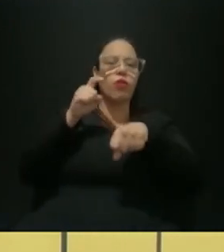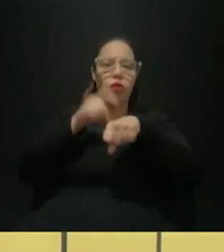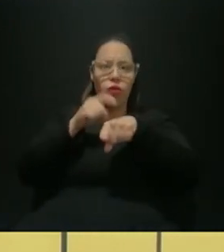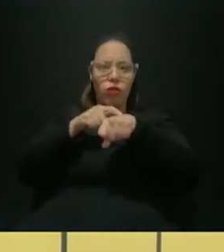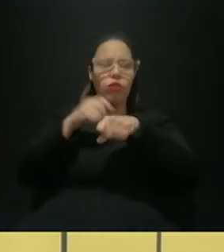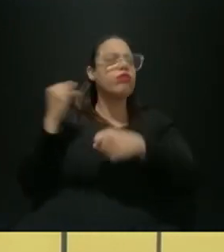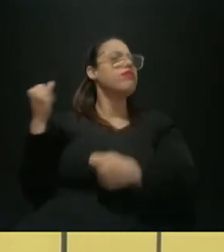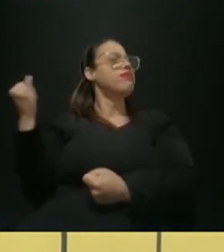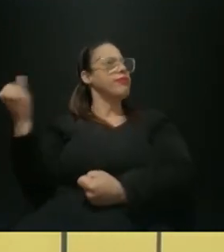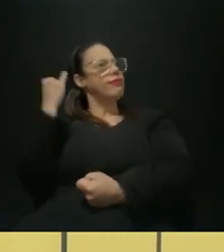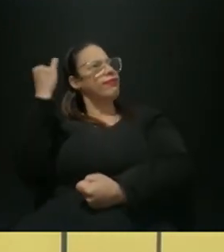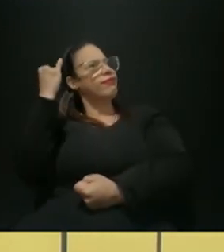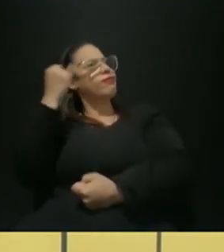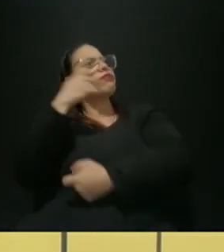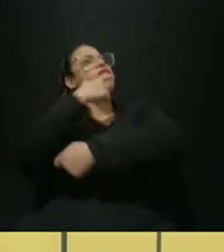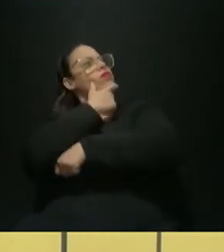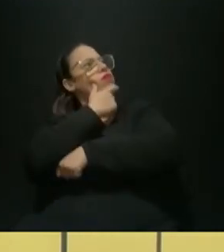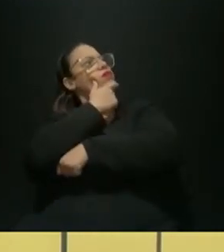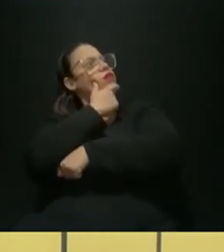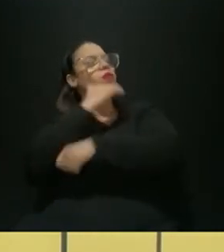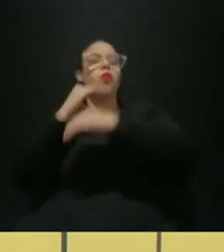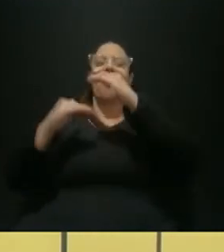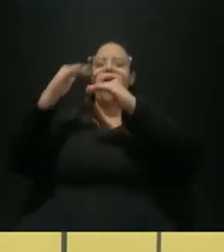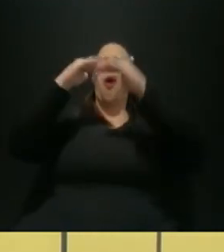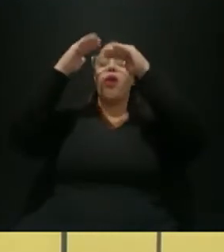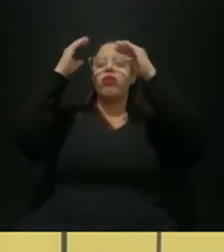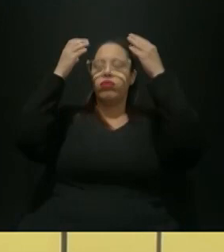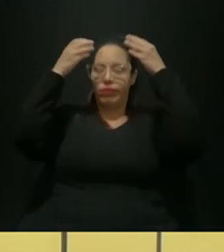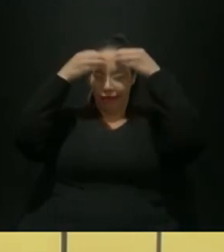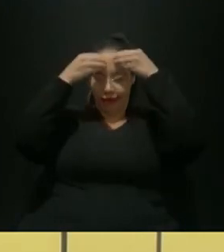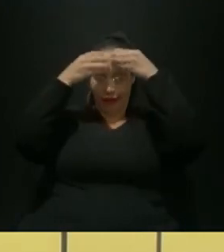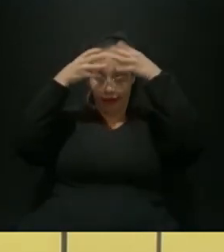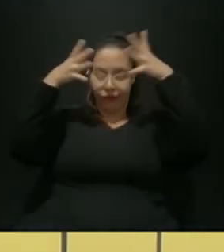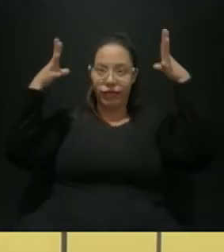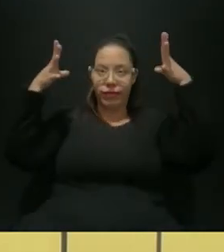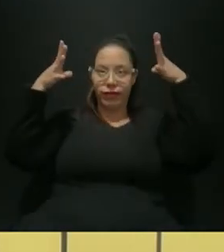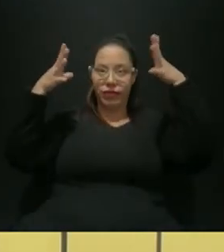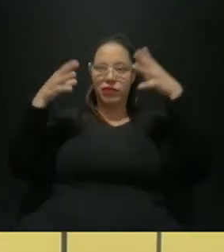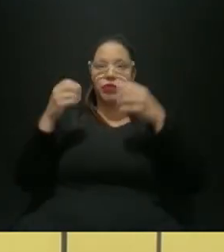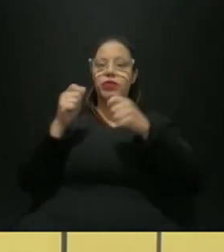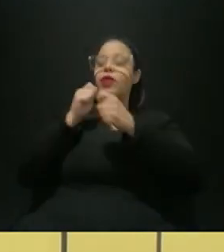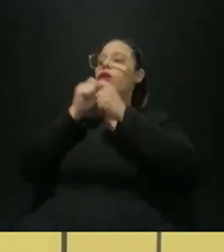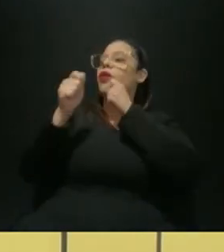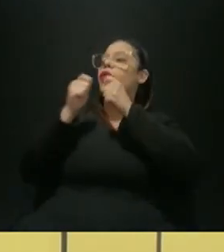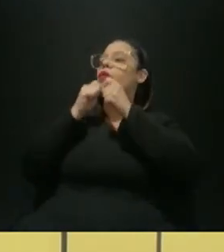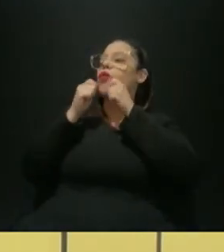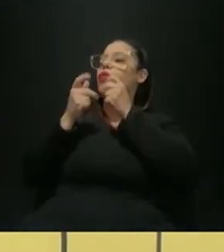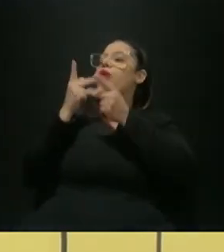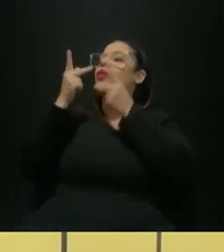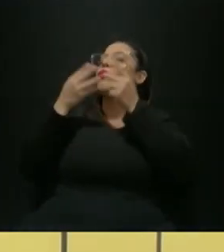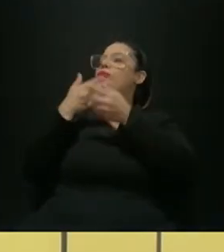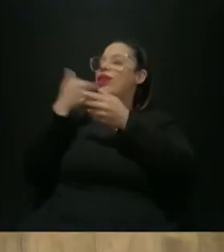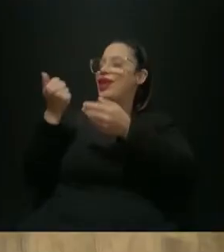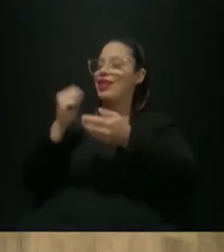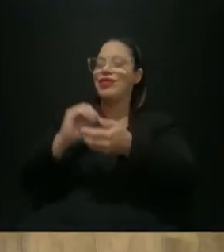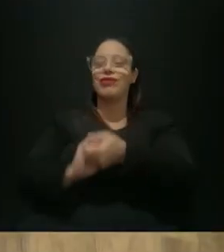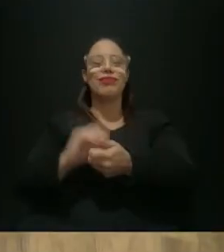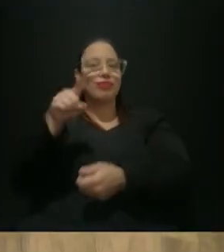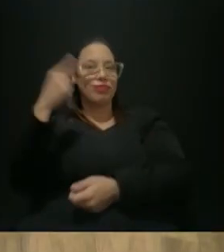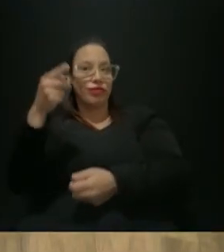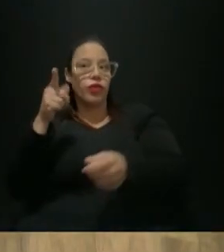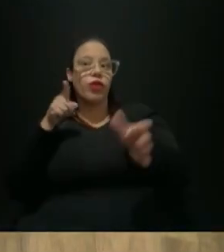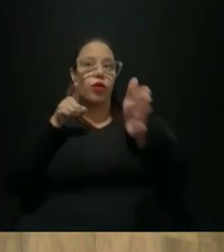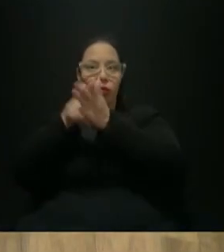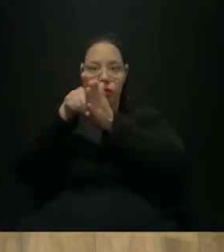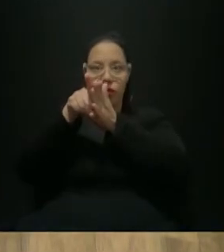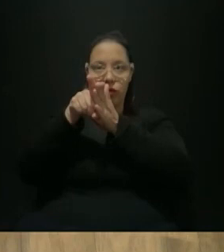tem a ver muito com o desenvolvimento cerebral. Acho que durante a entrevista aqui nós vamos poder comentar isso melhor. Daqui a pouquinho eu vou perguntar, inclusive, sobre essa questão. As